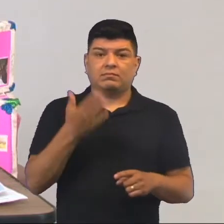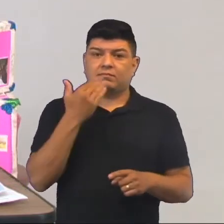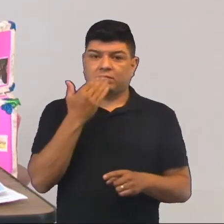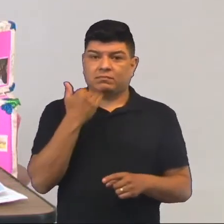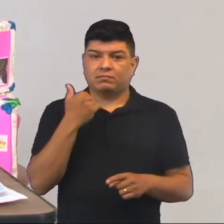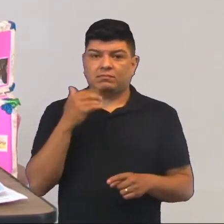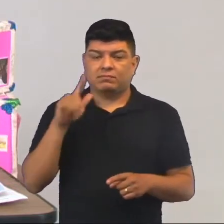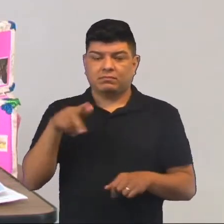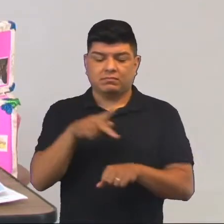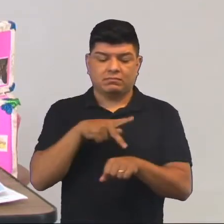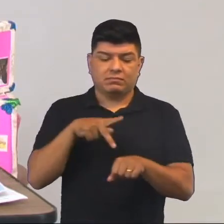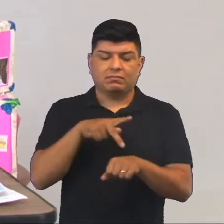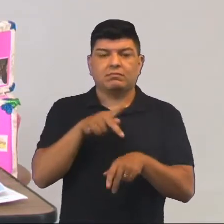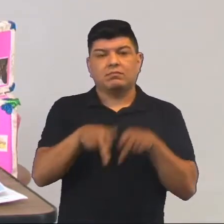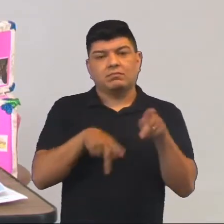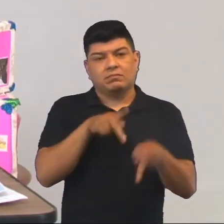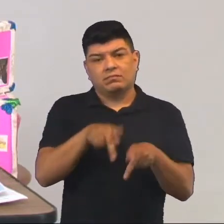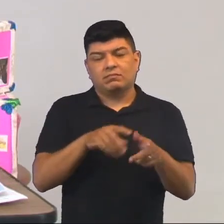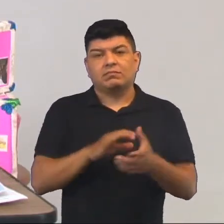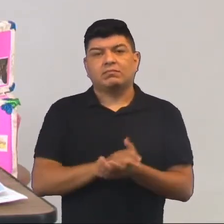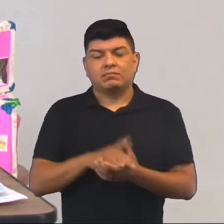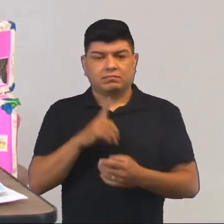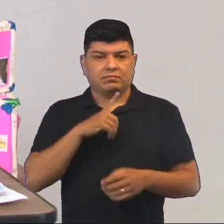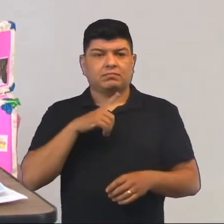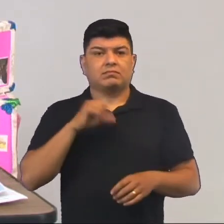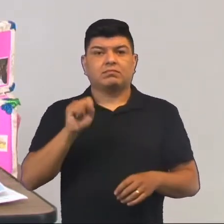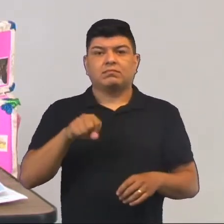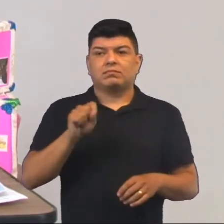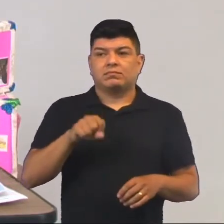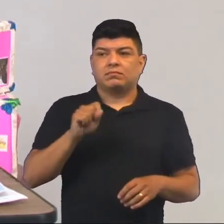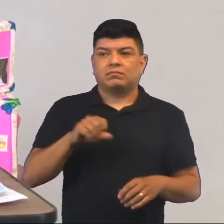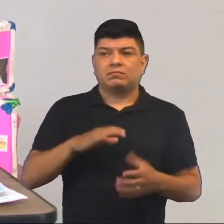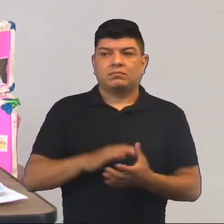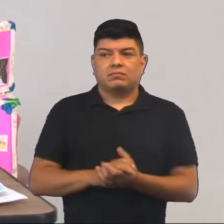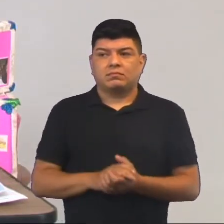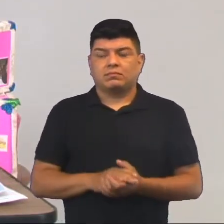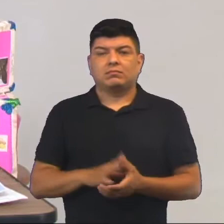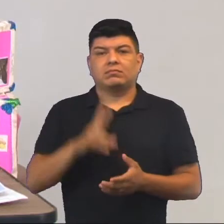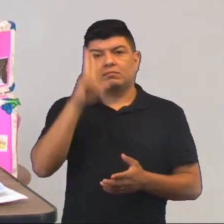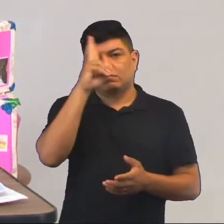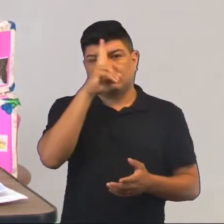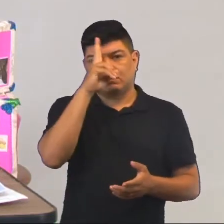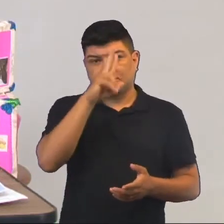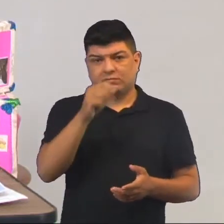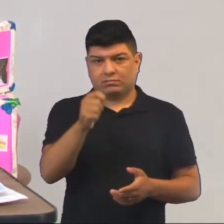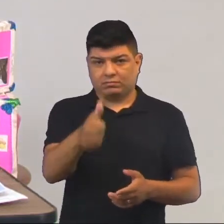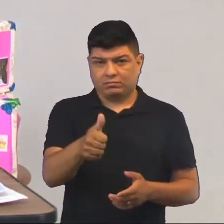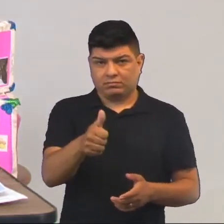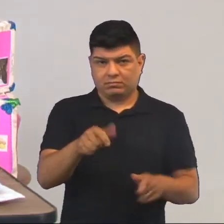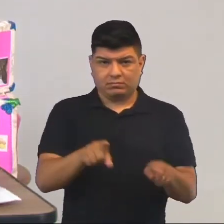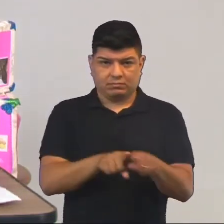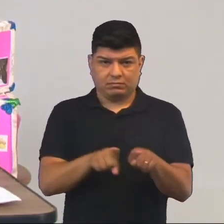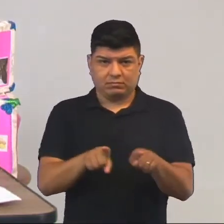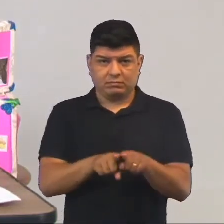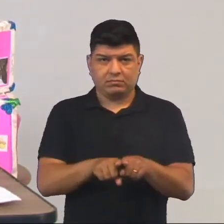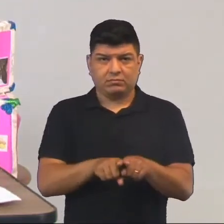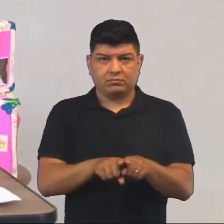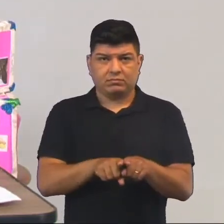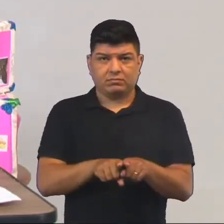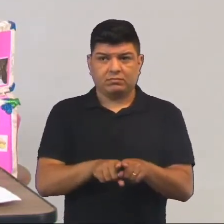que vieram de outros povos? Sim, tem sim. Vamos lembrar um pouquinho aqui